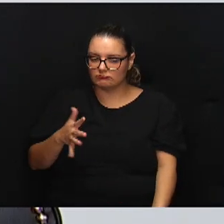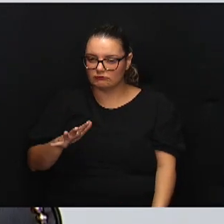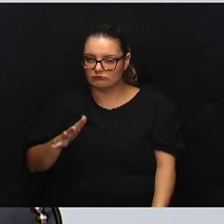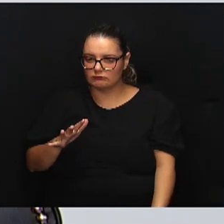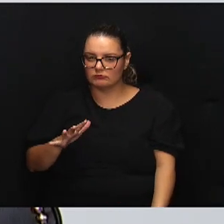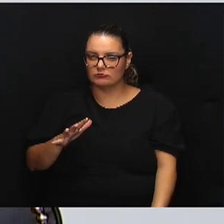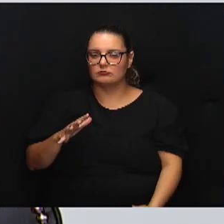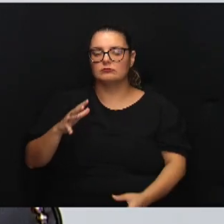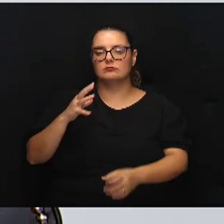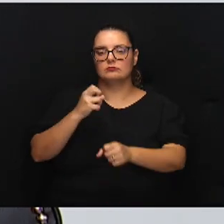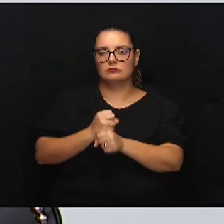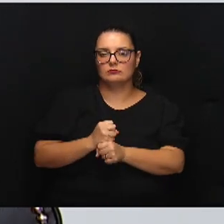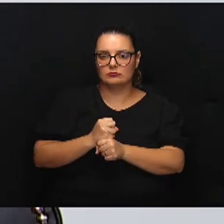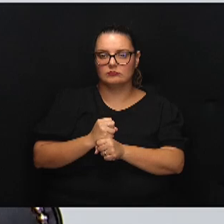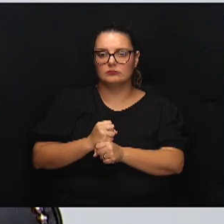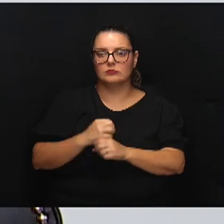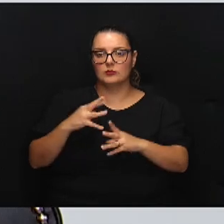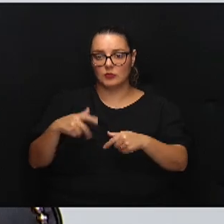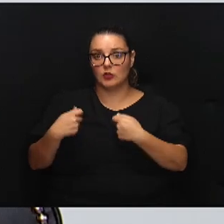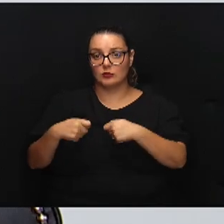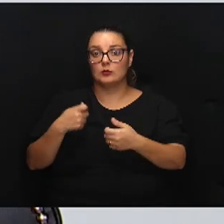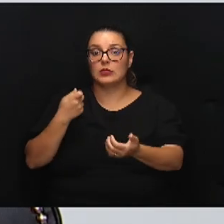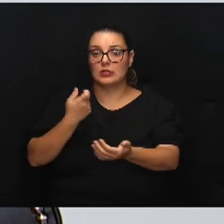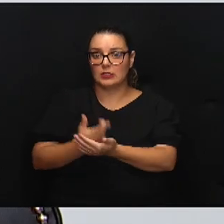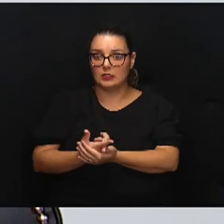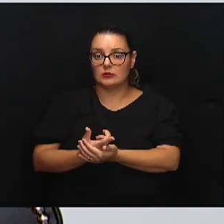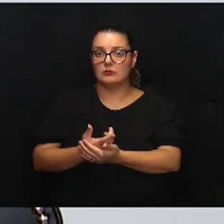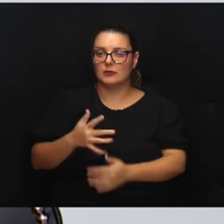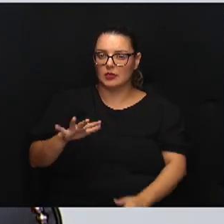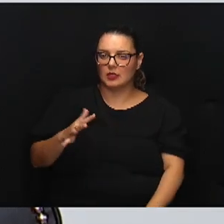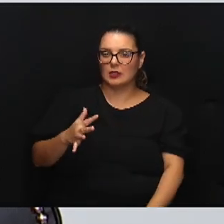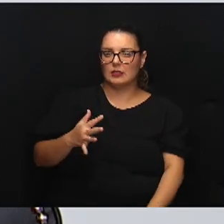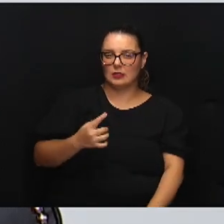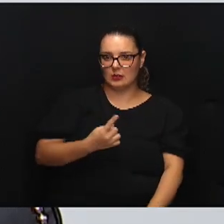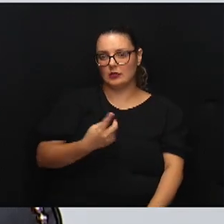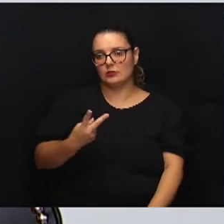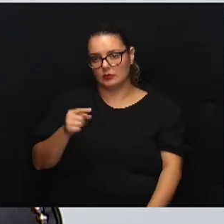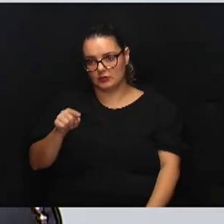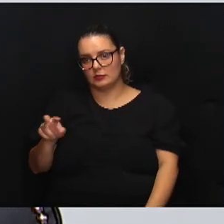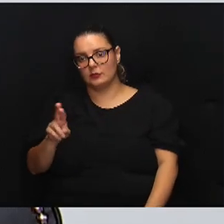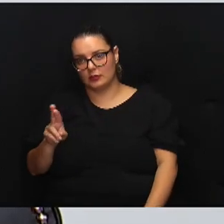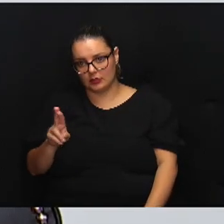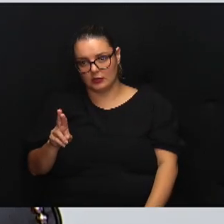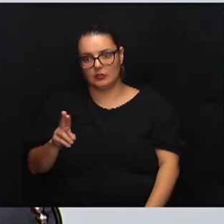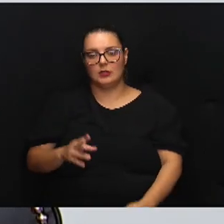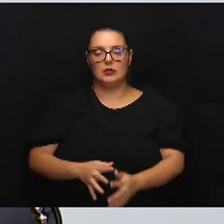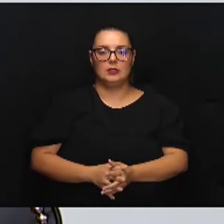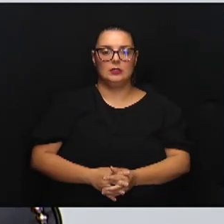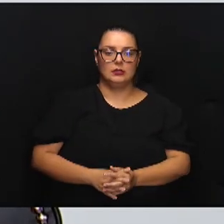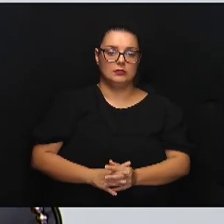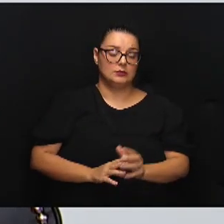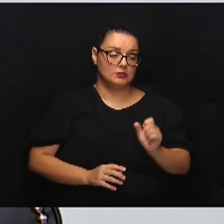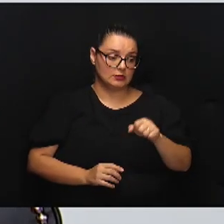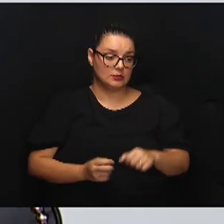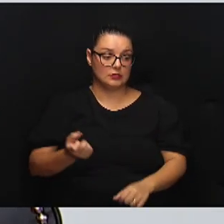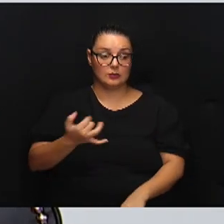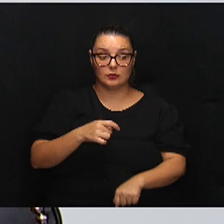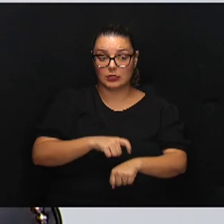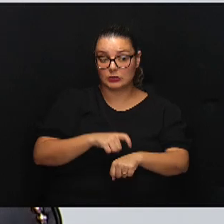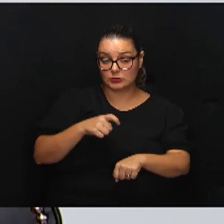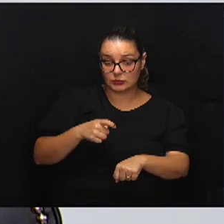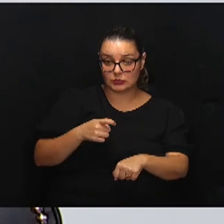eu for somar tudo que eu precisei comprar, cerca de 12 mil reais. Sim. E em quanto tempo